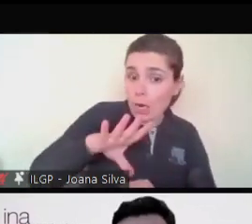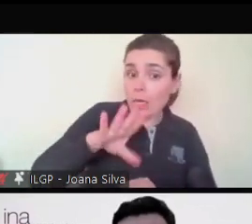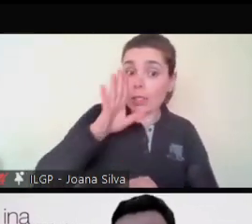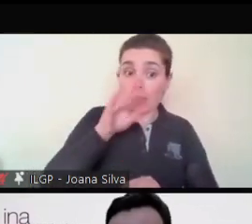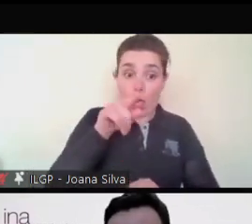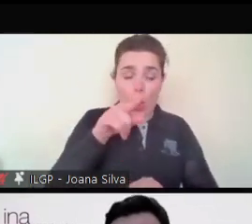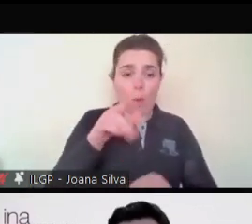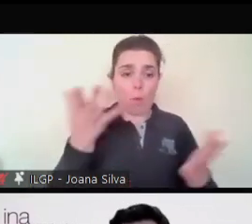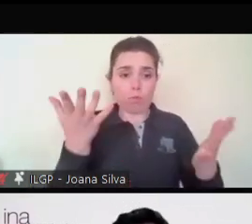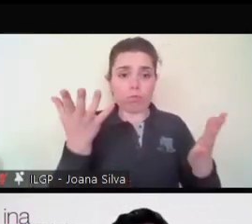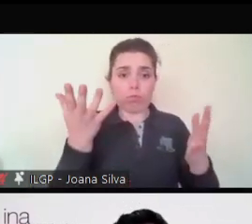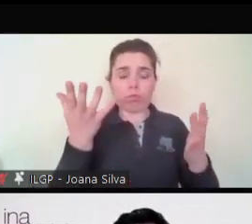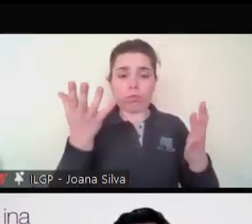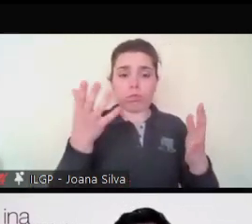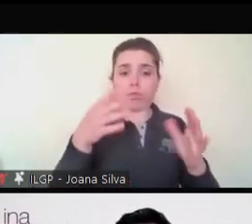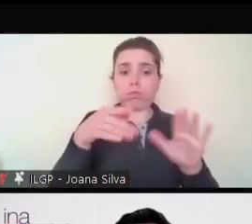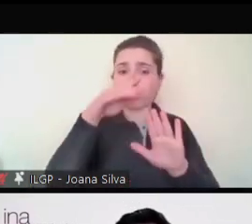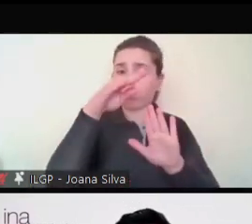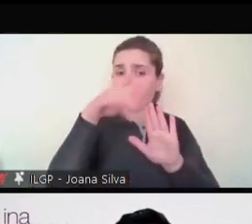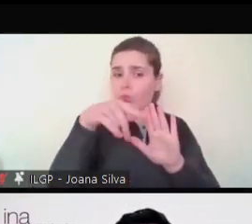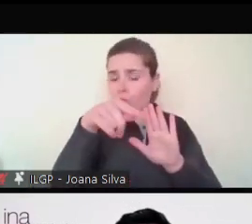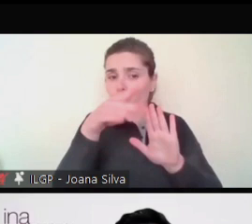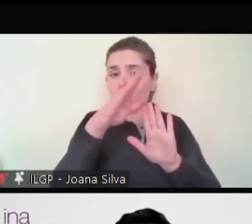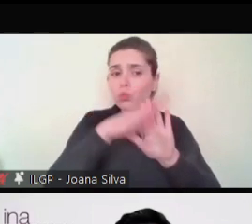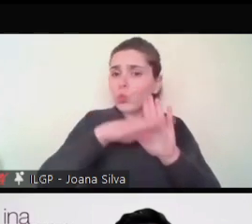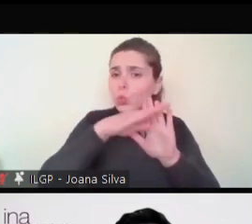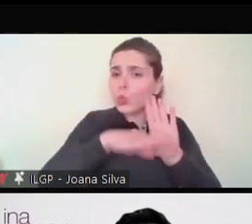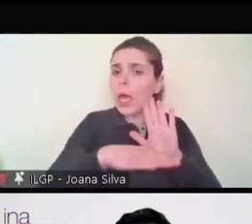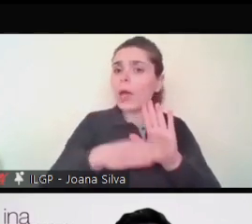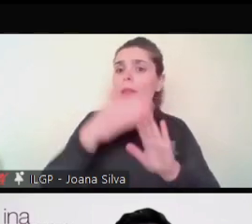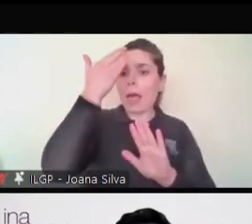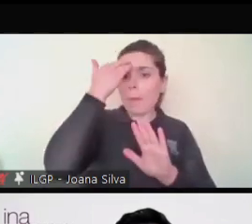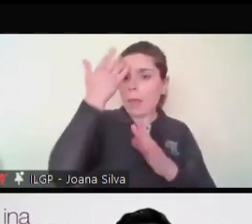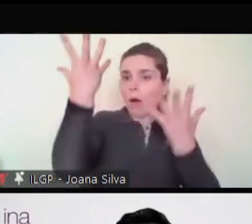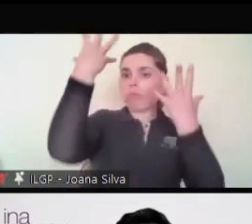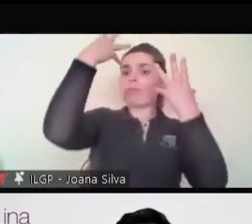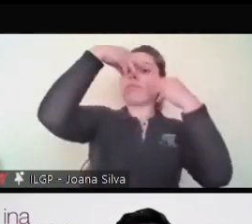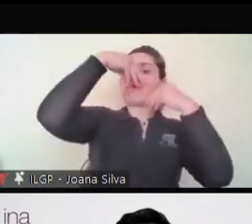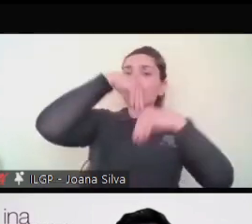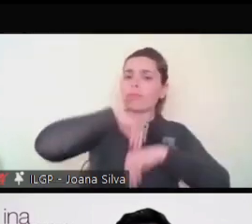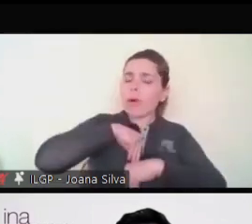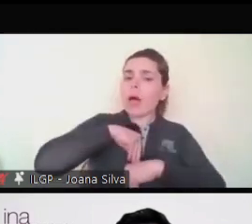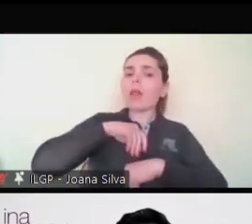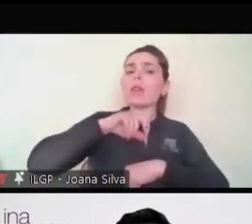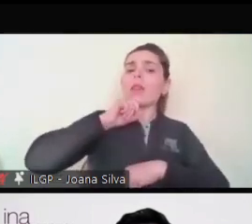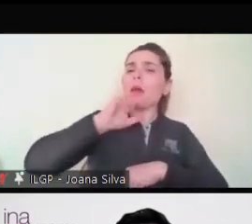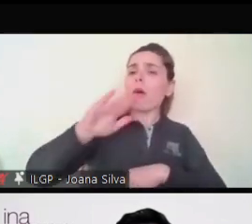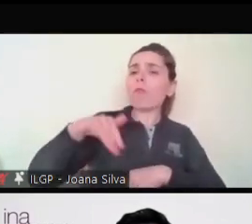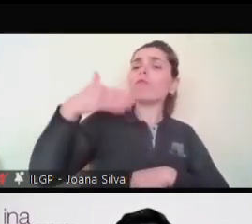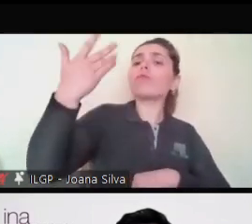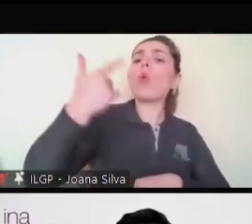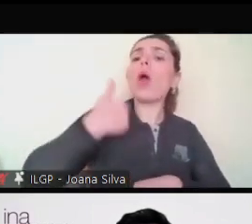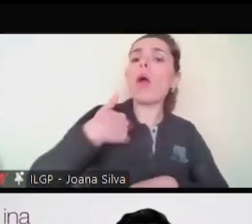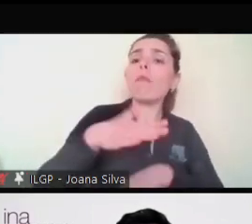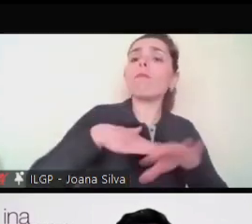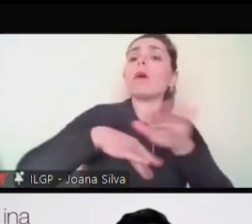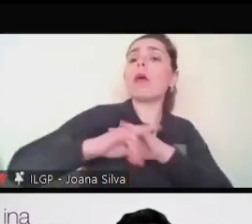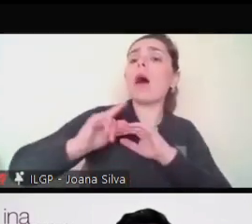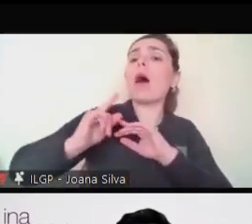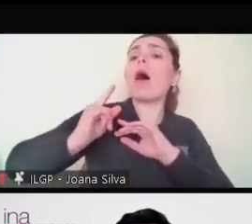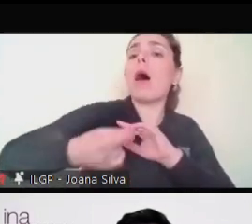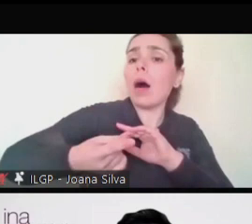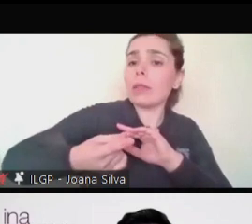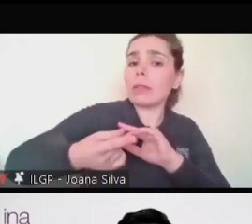este determinado progresso em termos de capacitação, o que é que eu poderei vir a poder desenvolver nesta